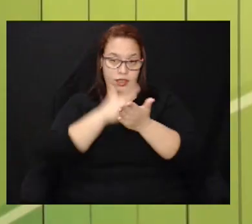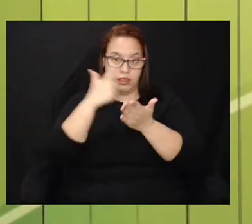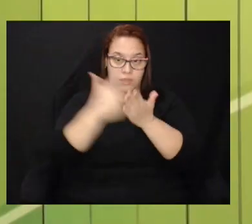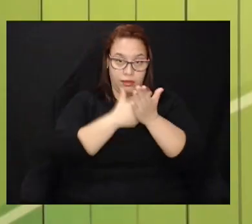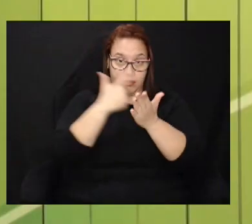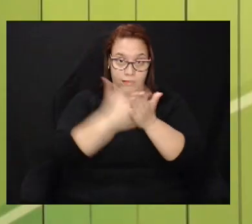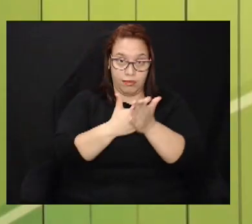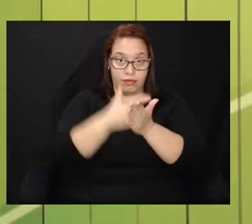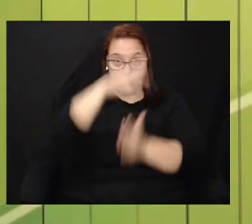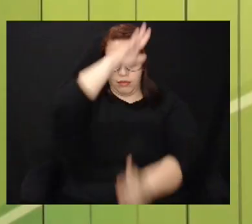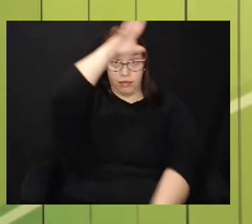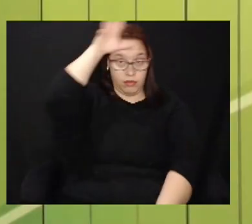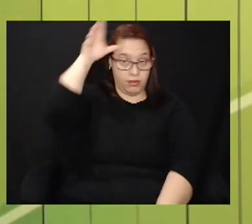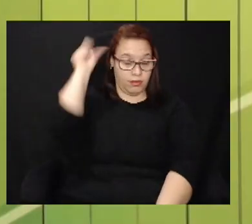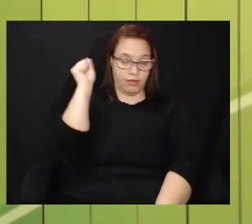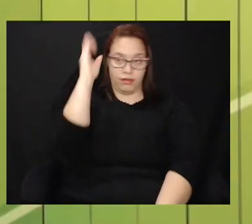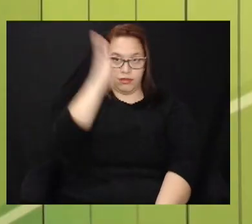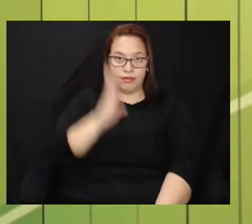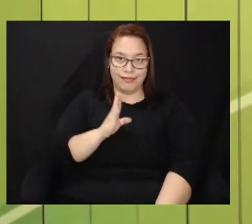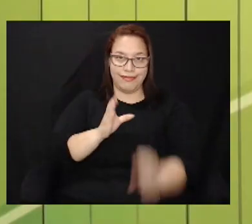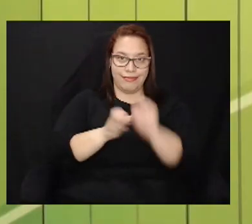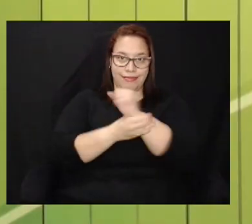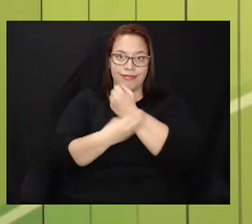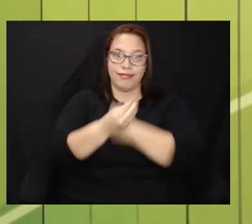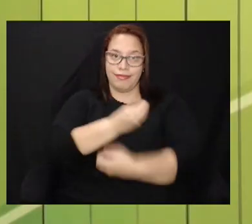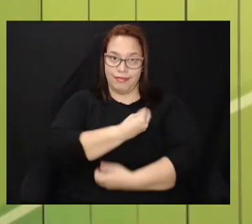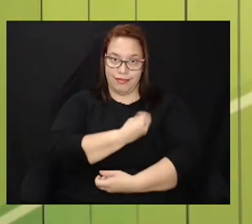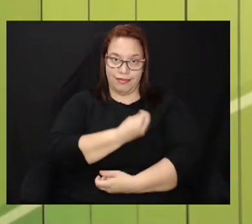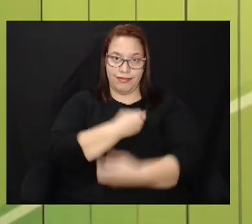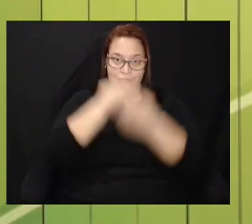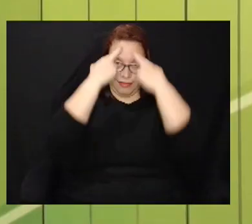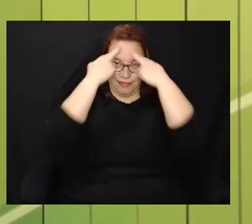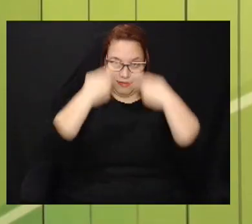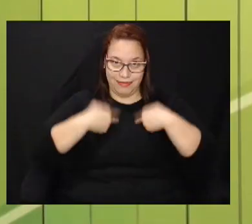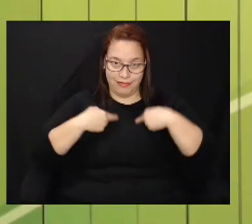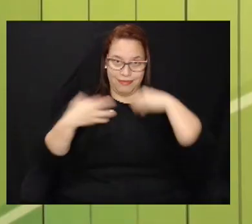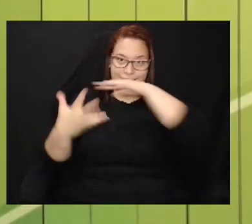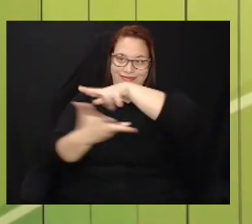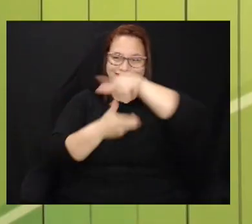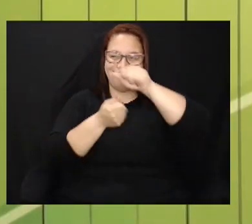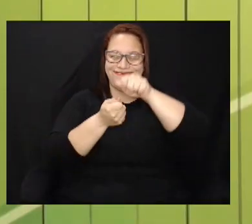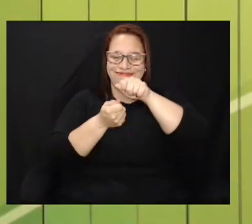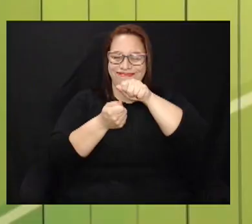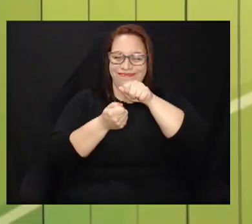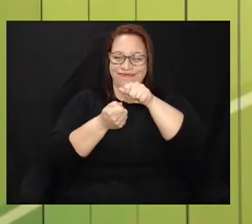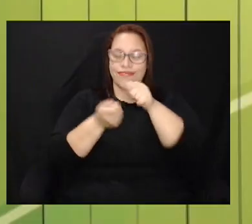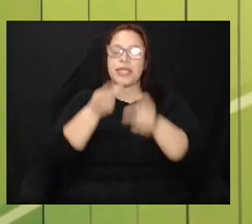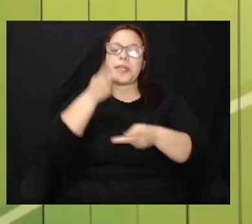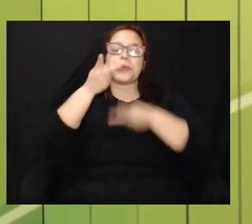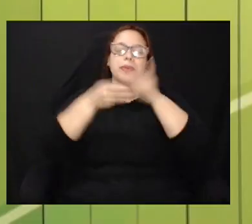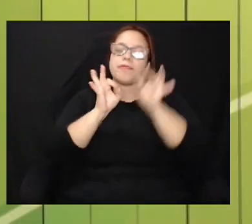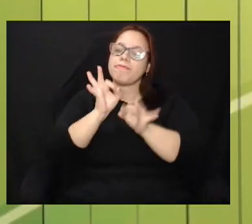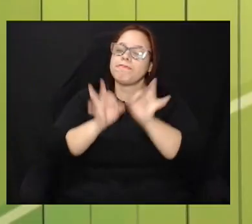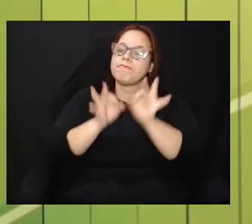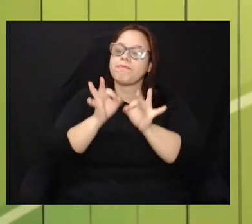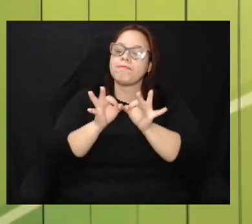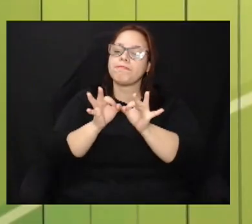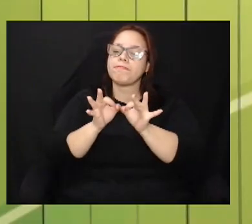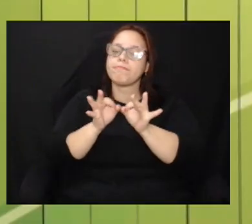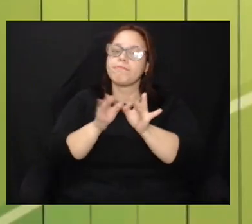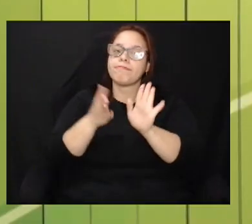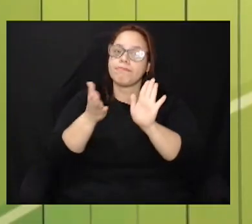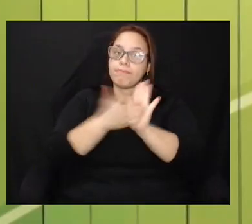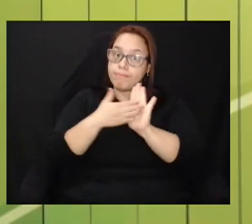Brasileira, Preservar para Viver, Responsabilidade Mundial. Ele vai falar justamente sobre a atual situação